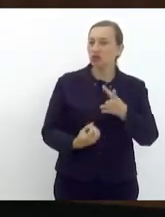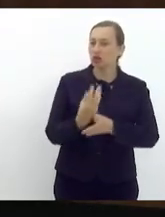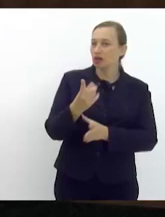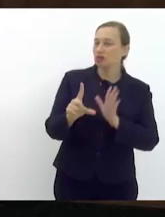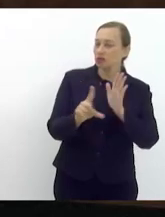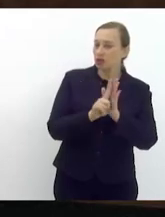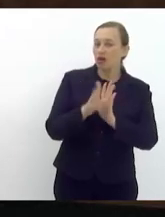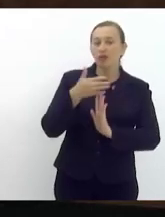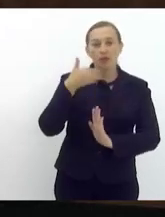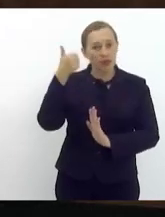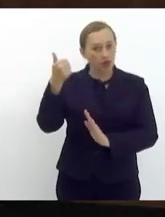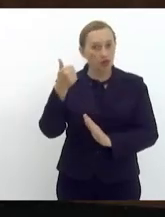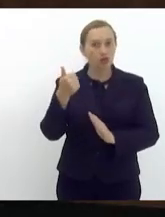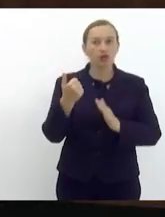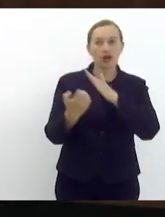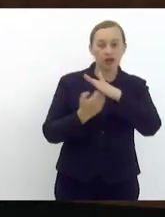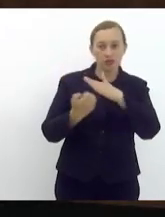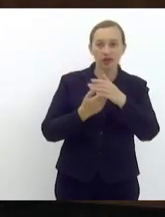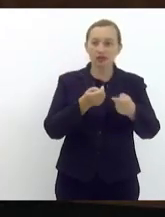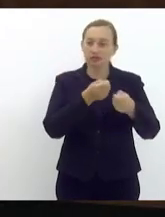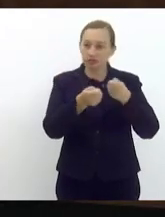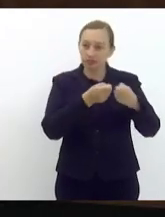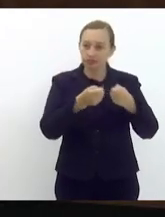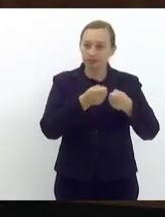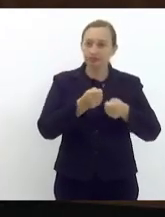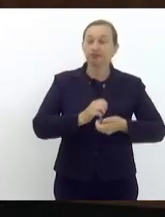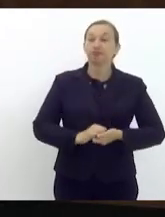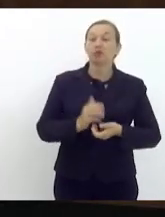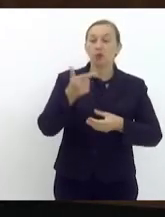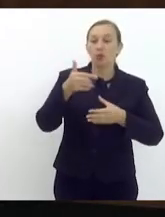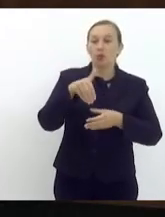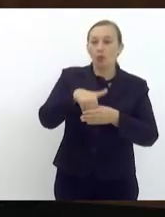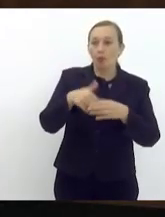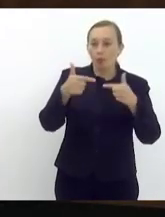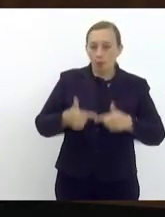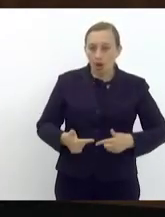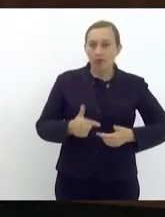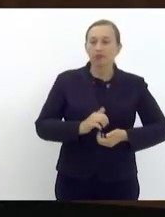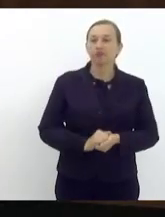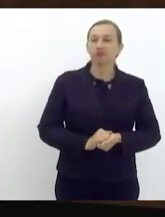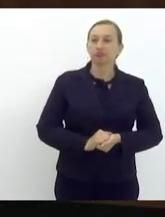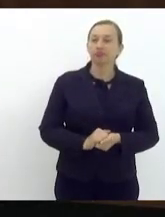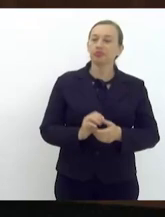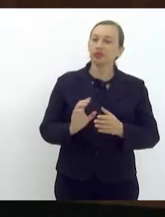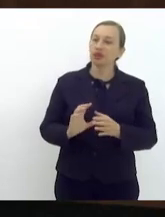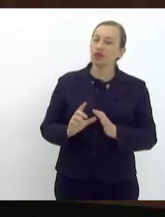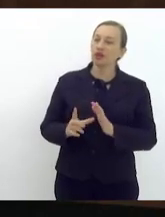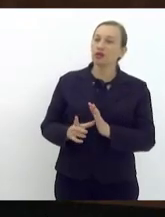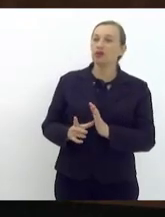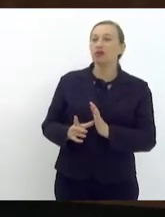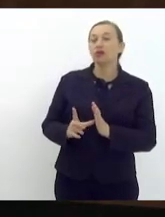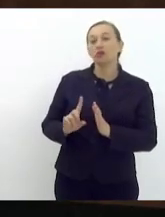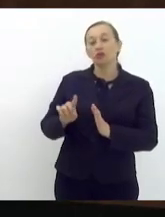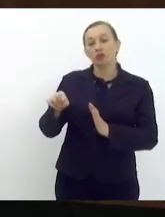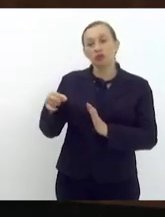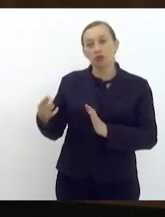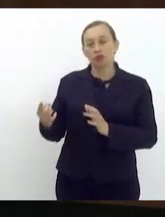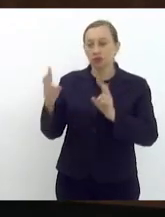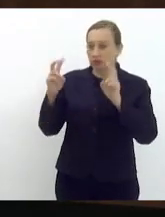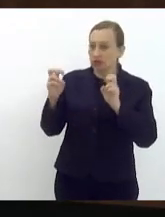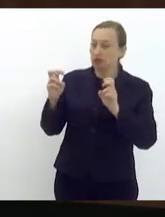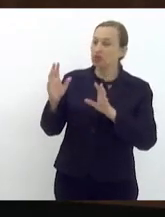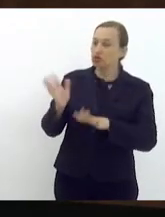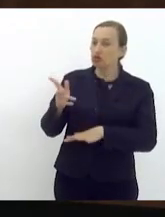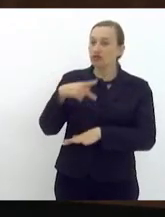para melhorar as agências reguladoras, nosso voto é abstenção. No caso anterior, a gente abriu uma exceção, expliquei por quê. Nesse caso,